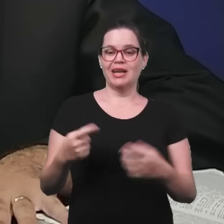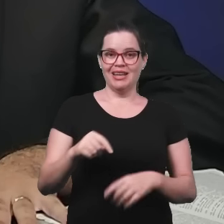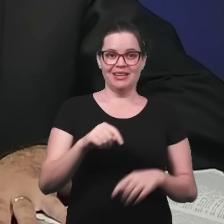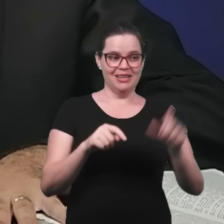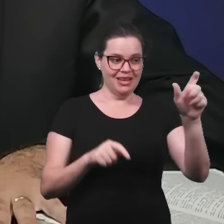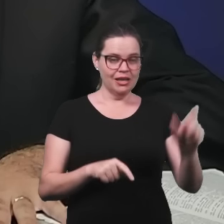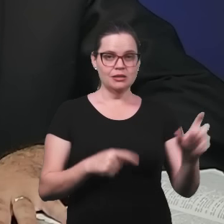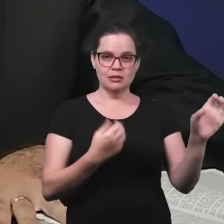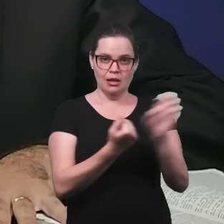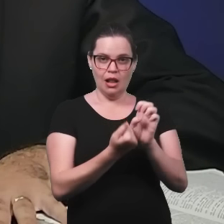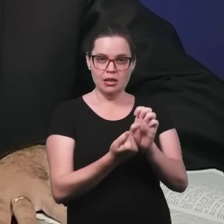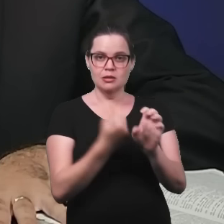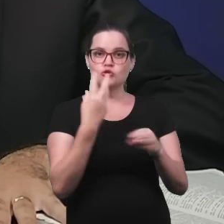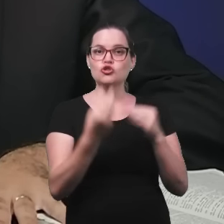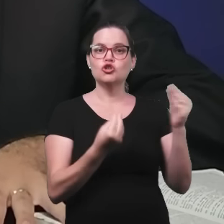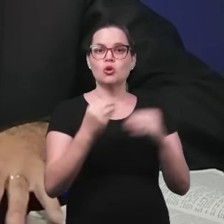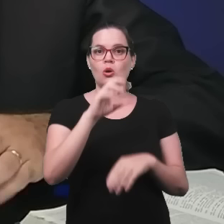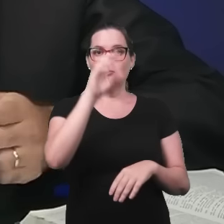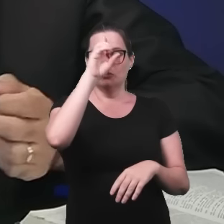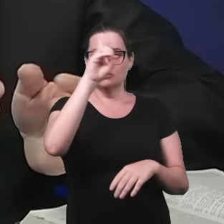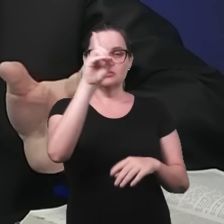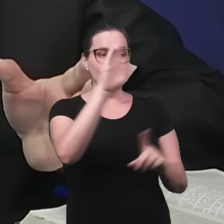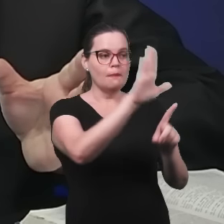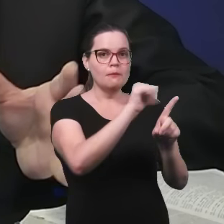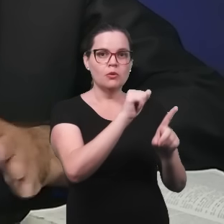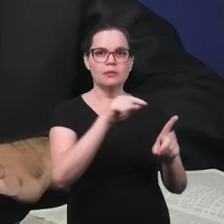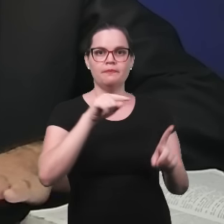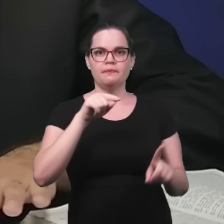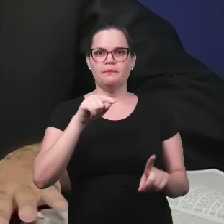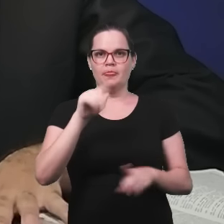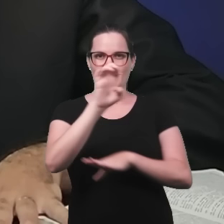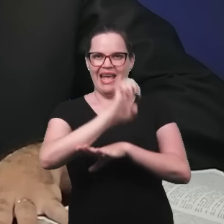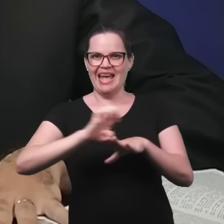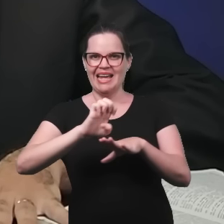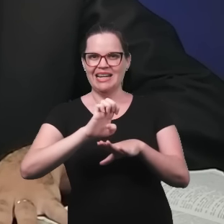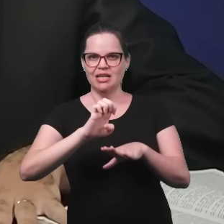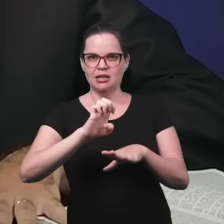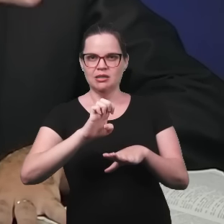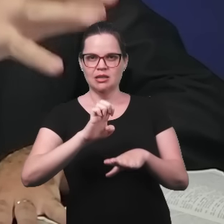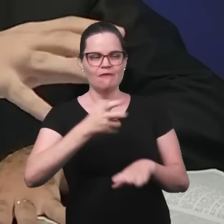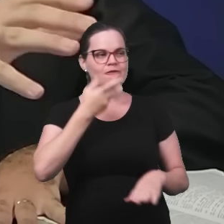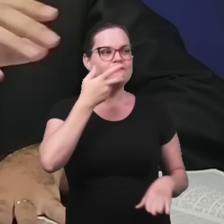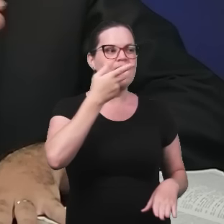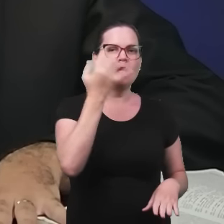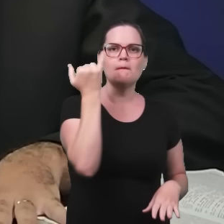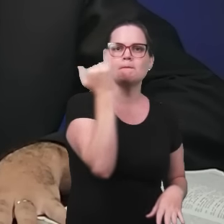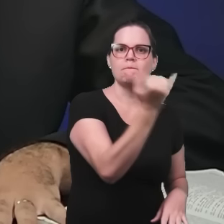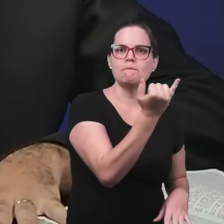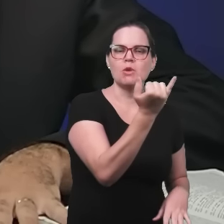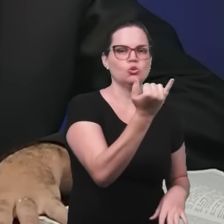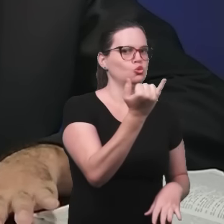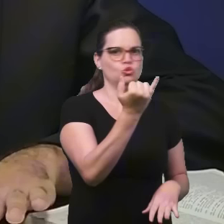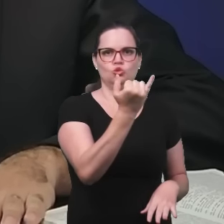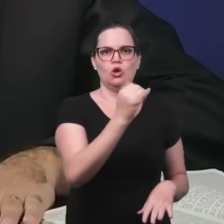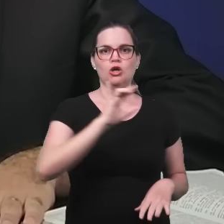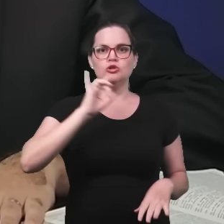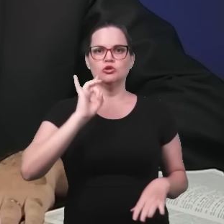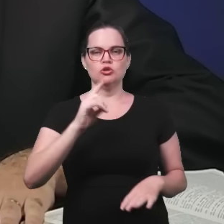profeta Eliseu, Elias não falou nada. Elias chegou do lado e jogou a capa sobre um homem que estava